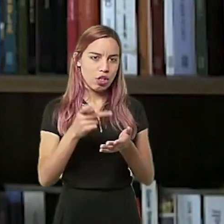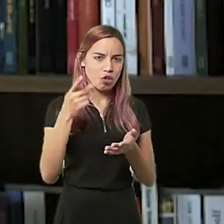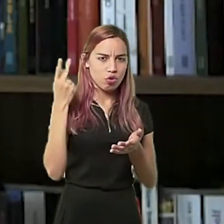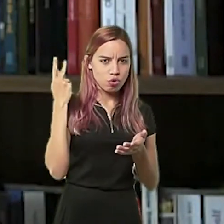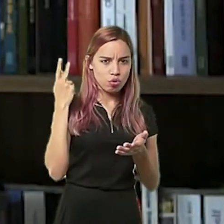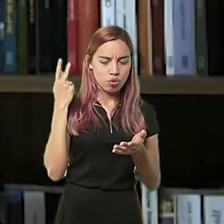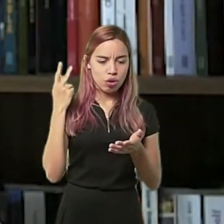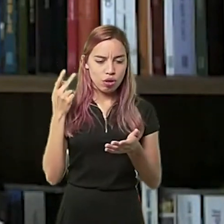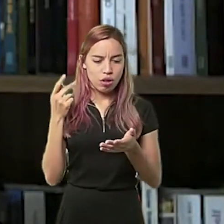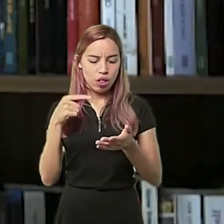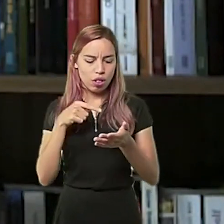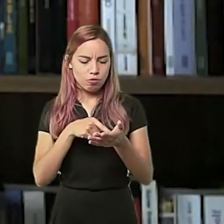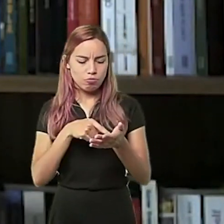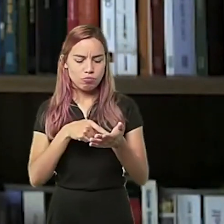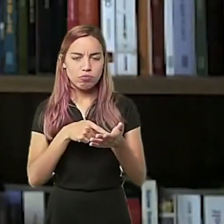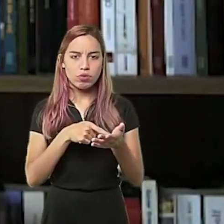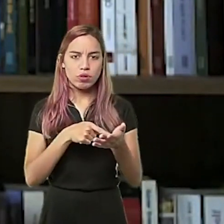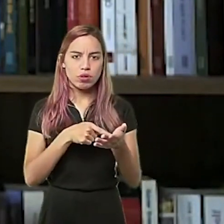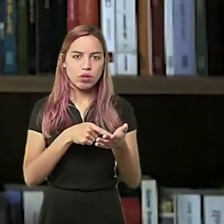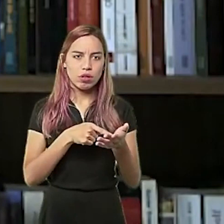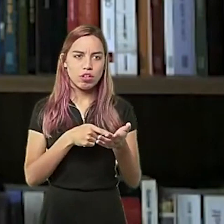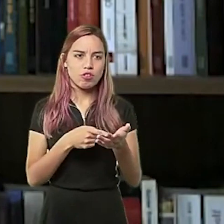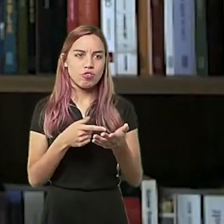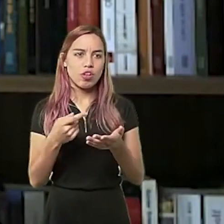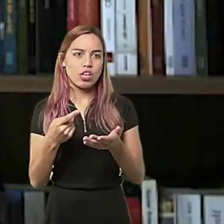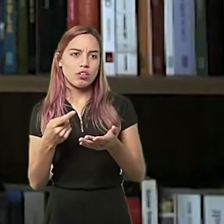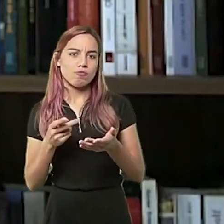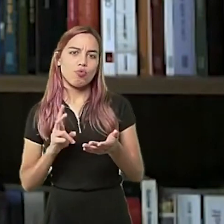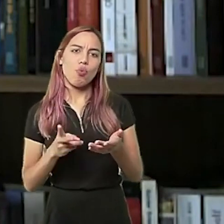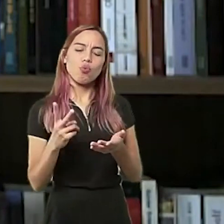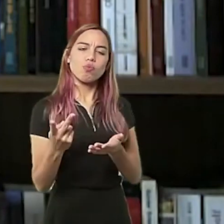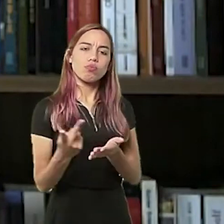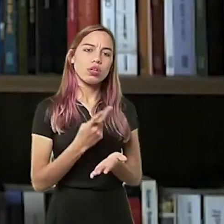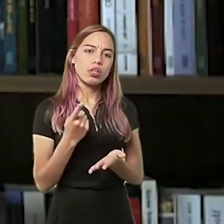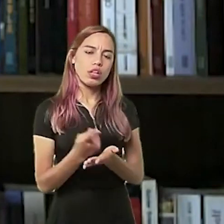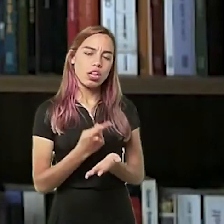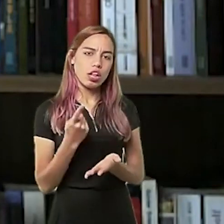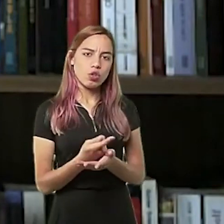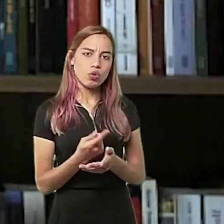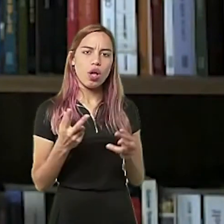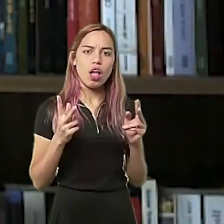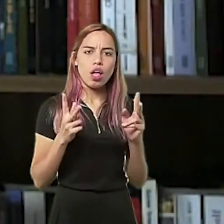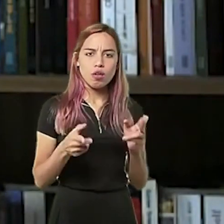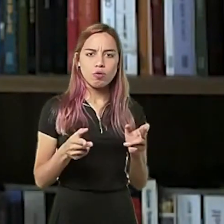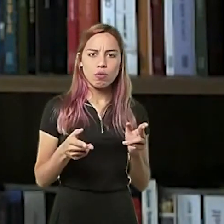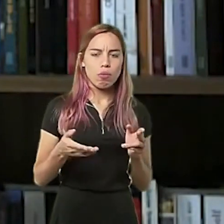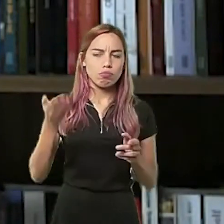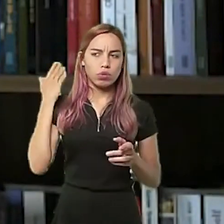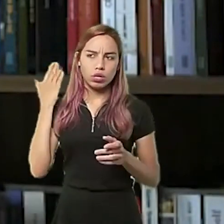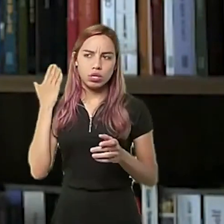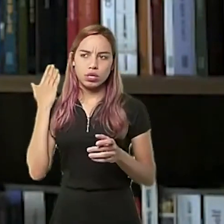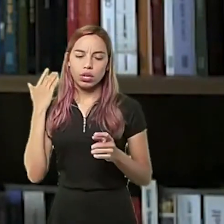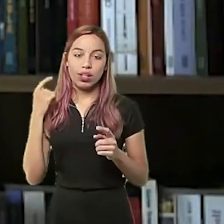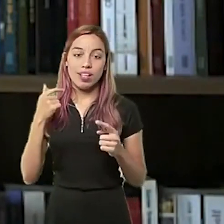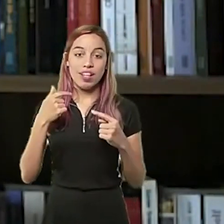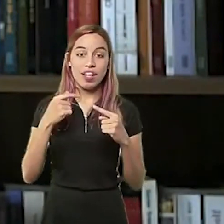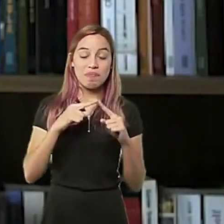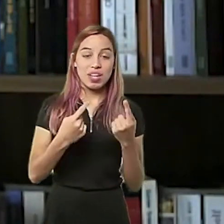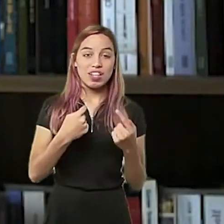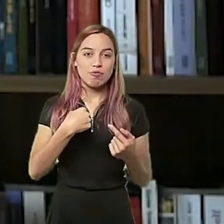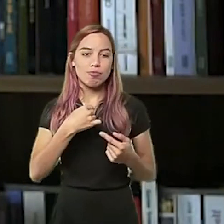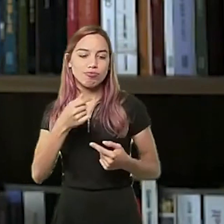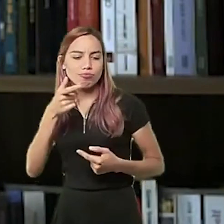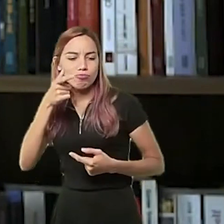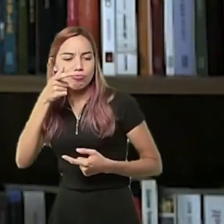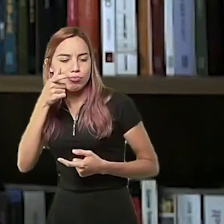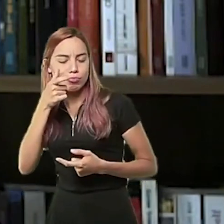geralmente esteve à margem da nossa literatura, mas o meu interesse sempre se voltou para esse